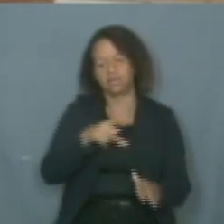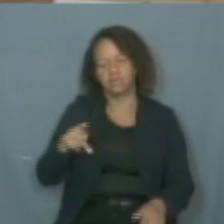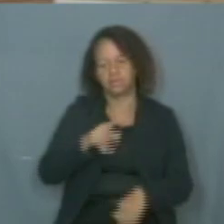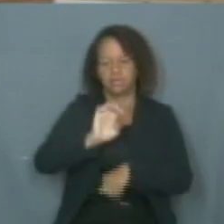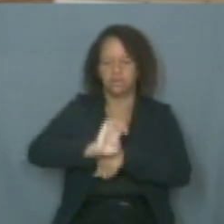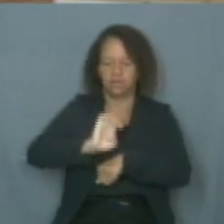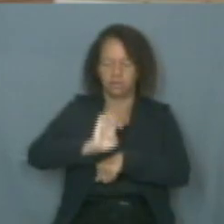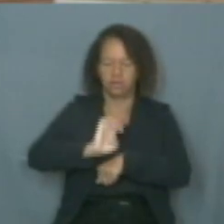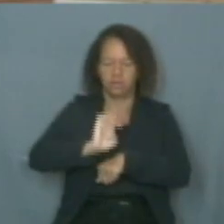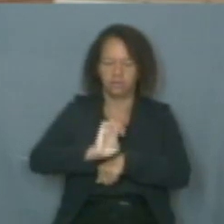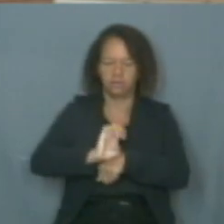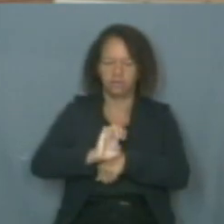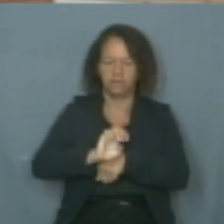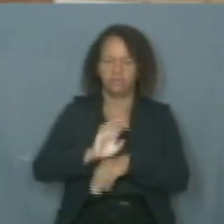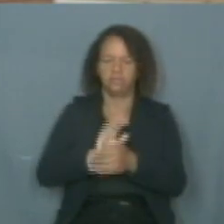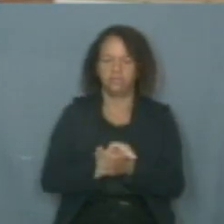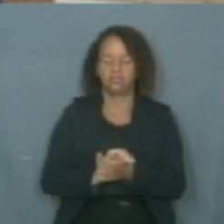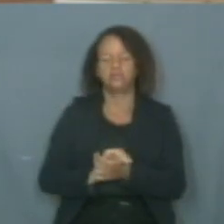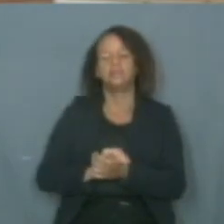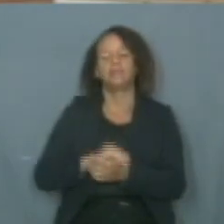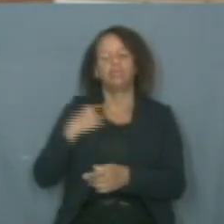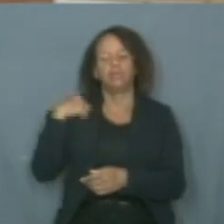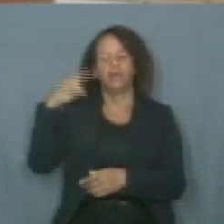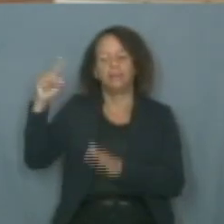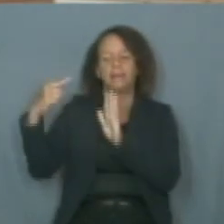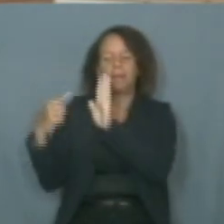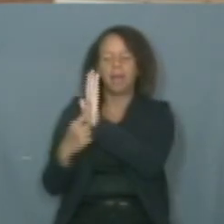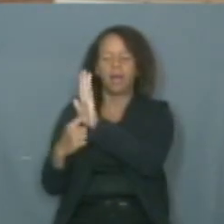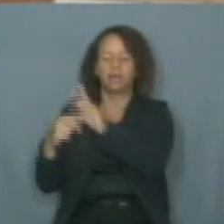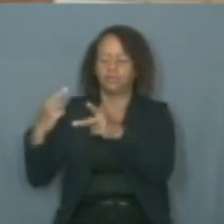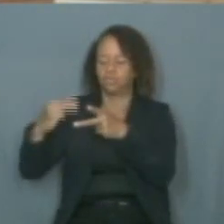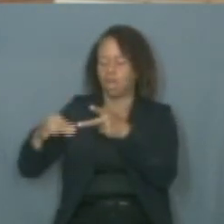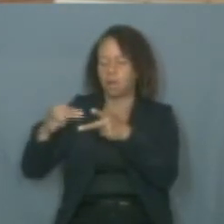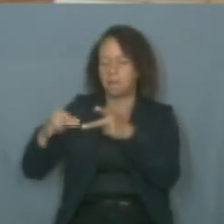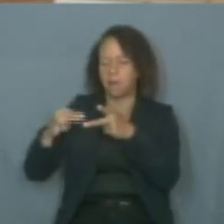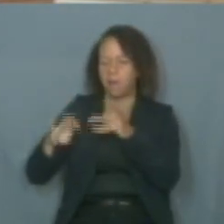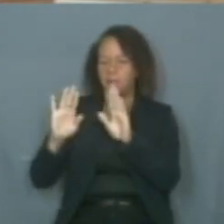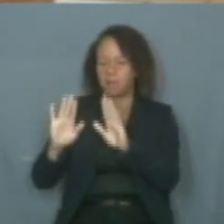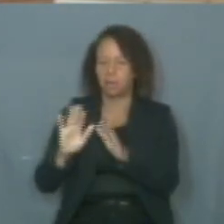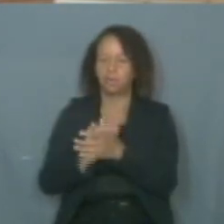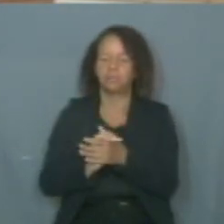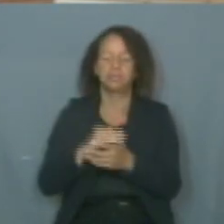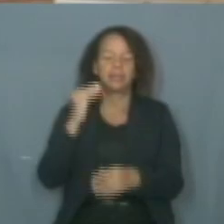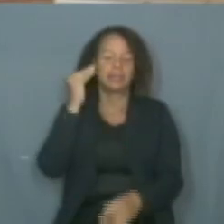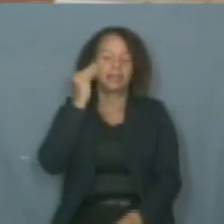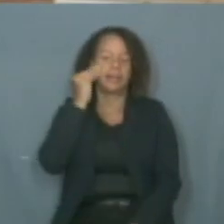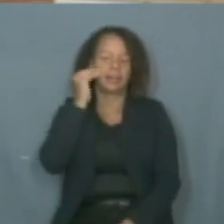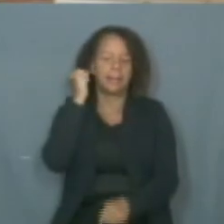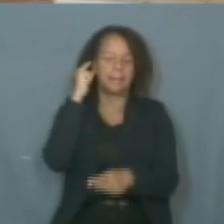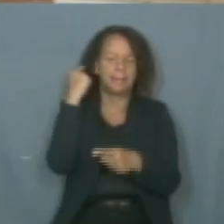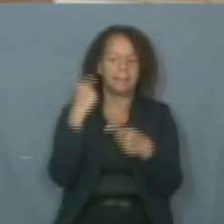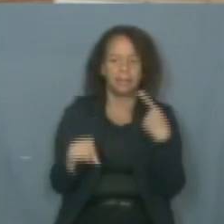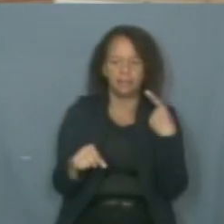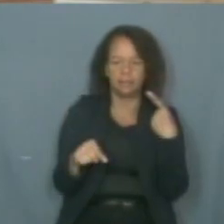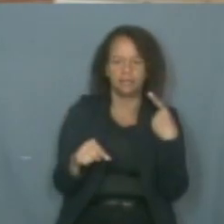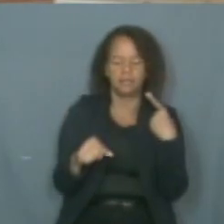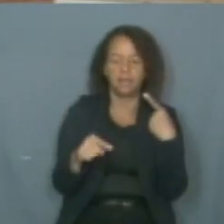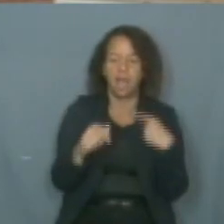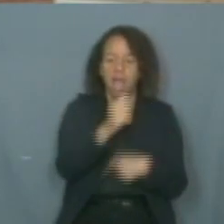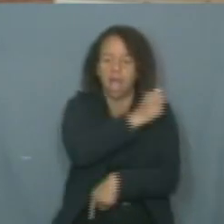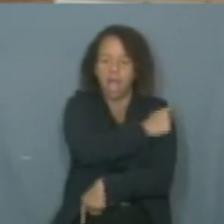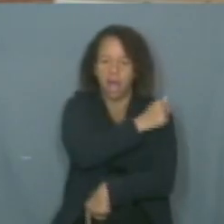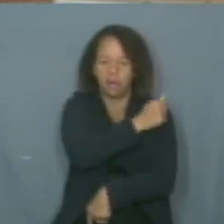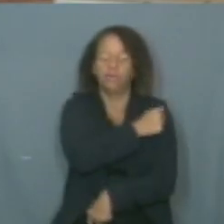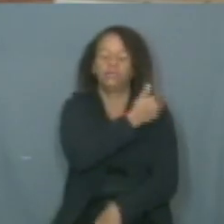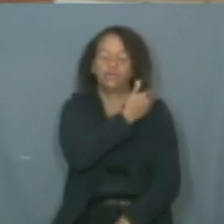Estado, acionou o Ministério Público para, de alguma forma, tentar barrar alunos da